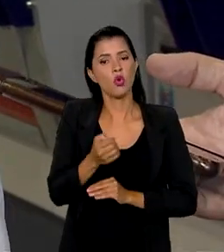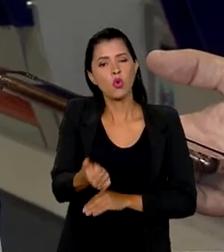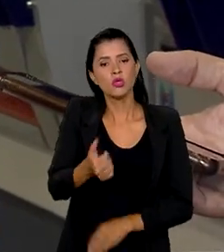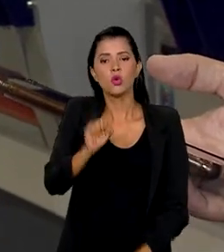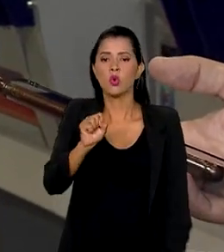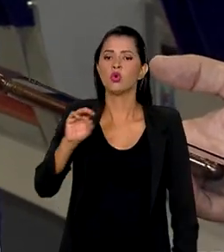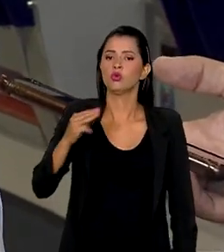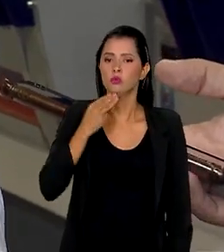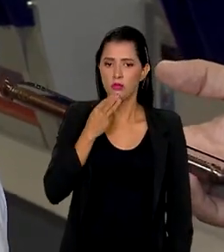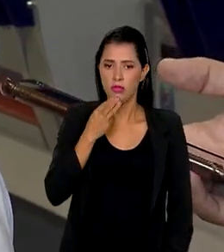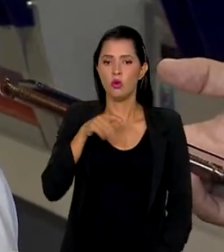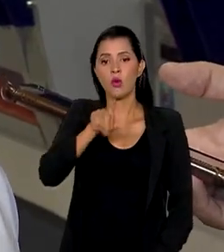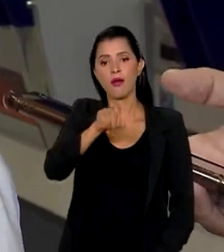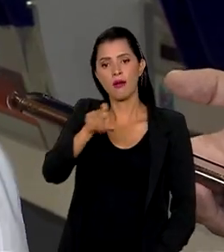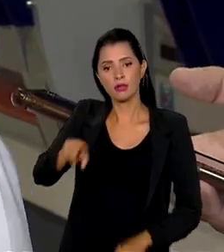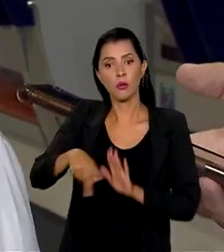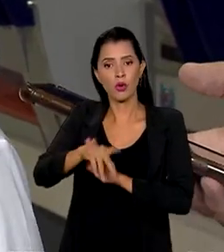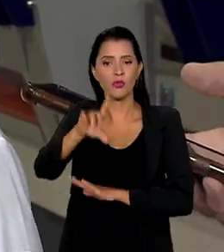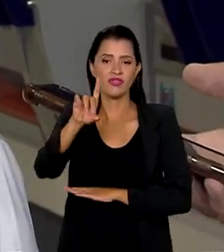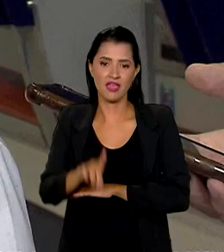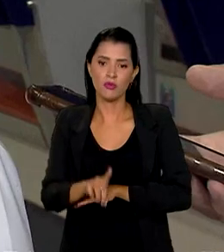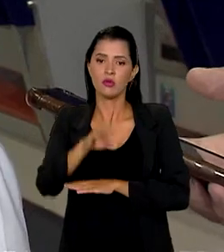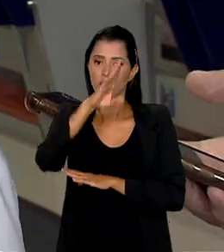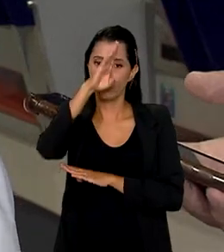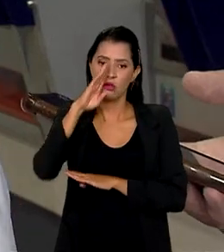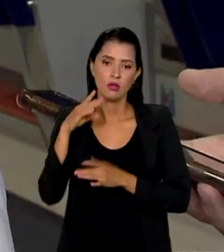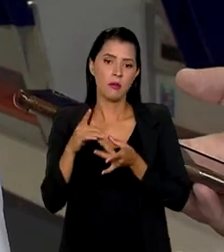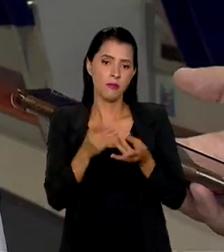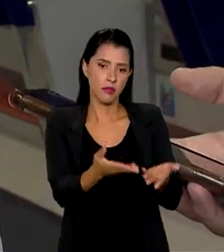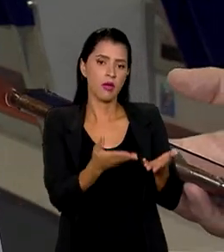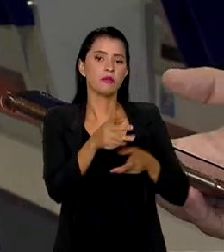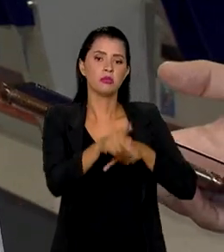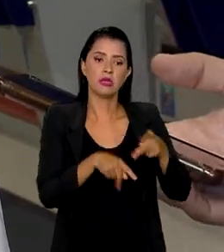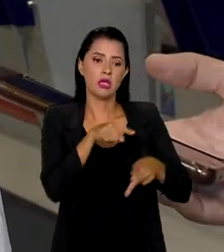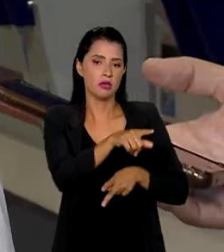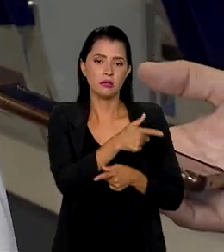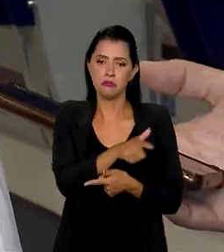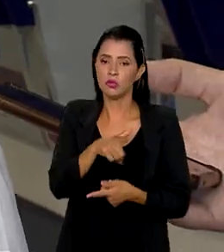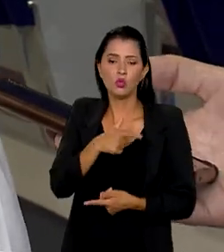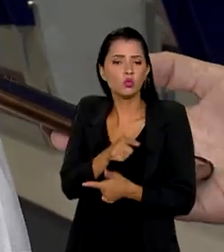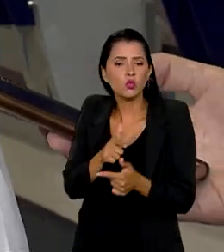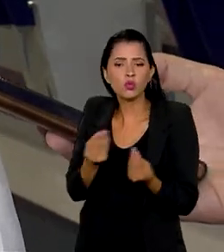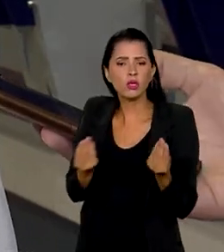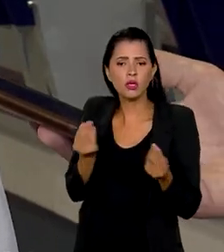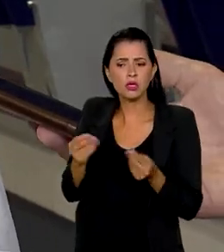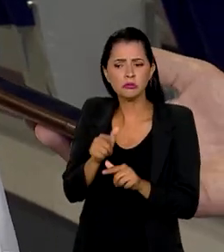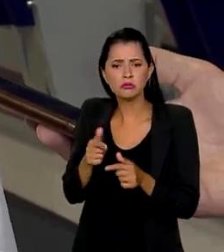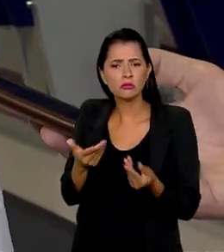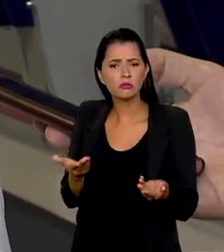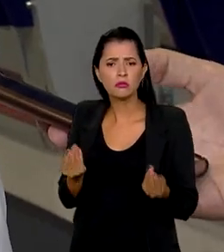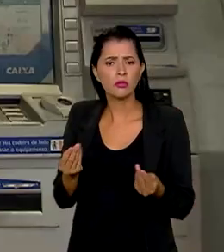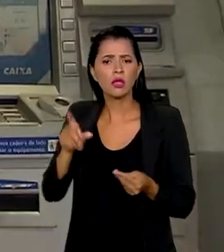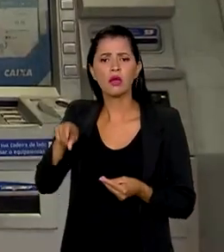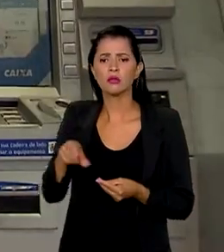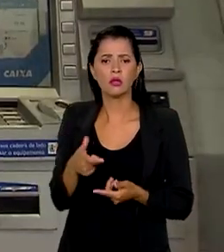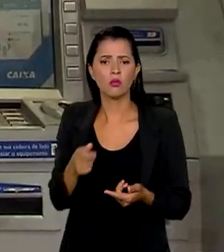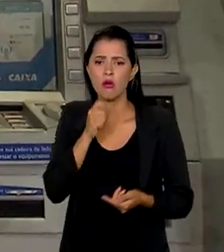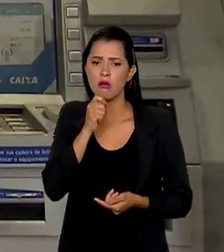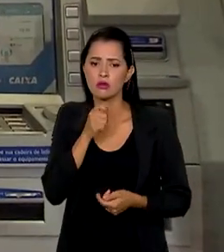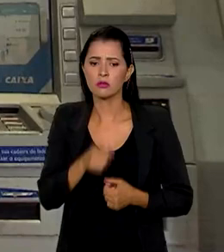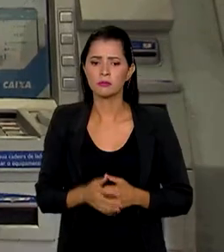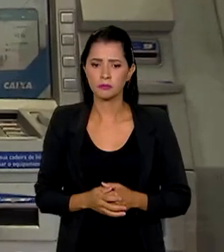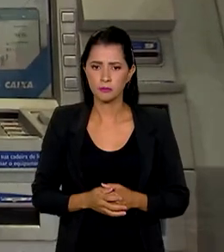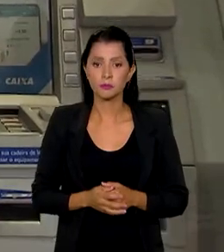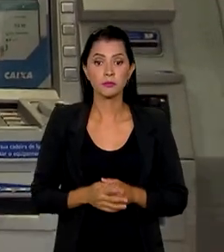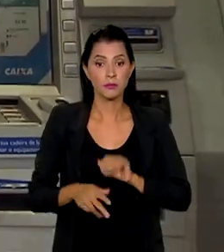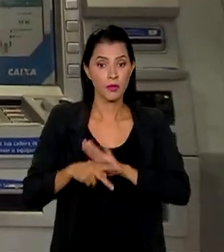8 milhões de cartões de débito gratuito para essa população que não tem esse cartão. A medida